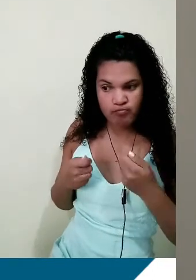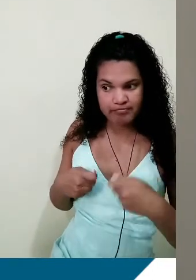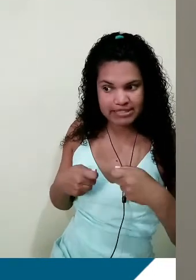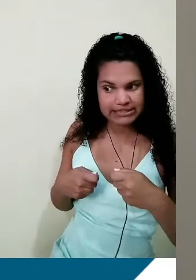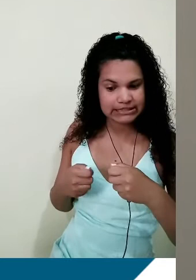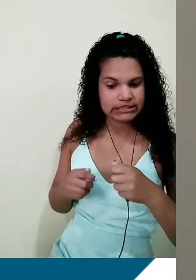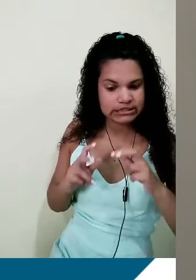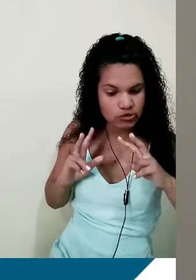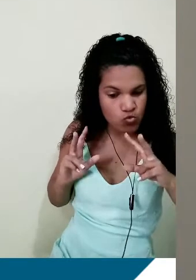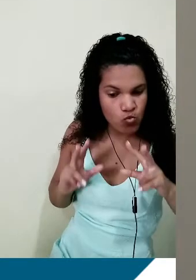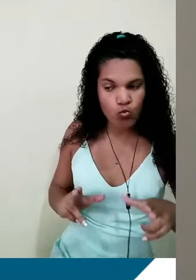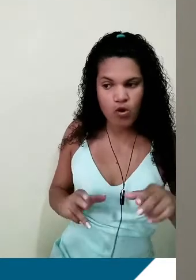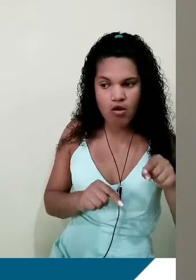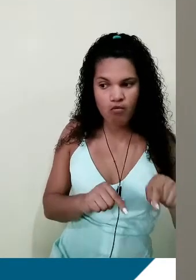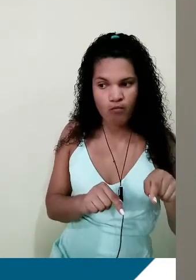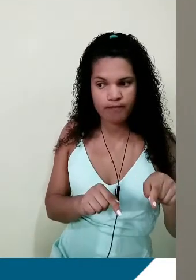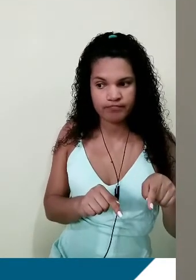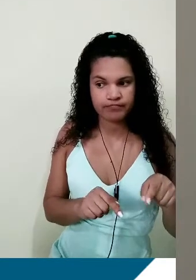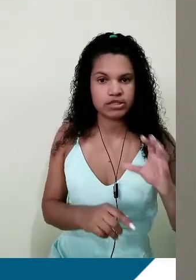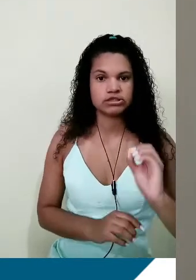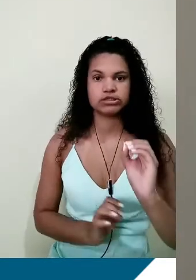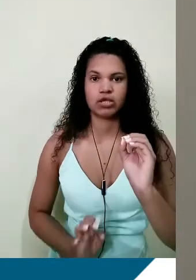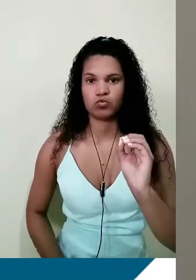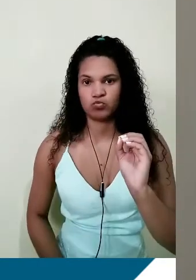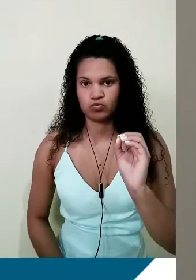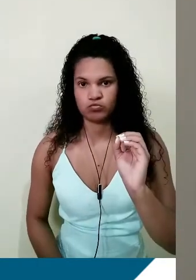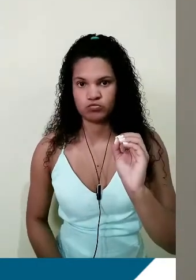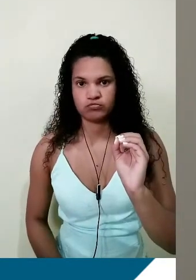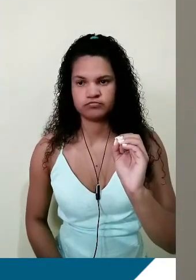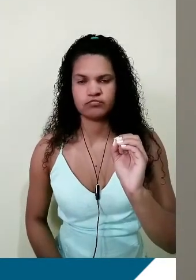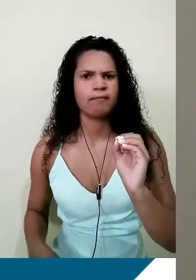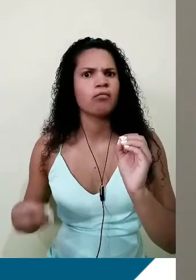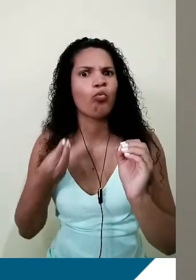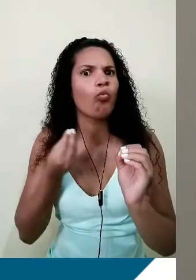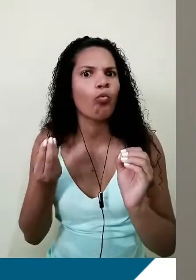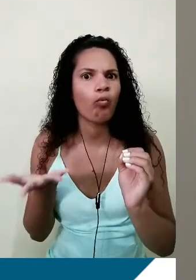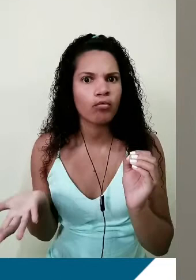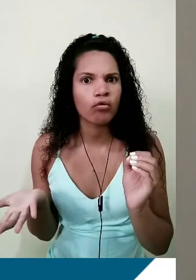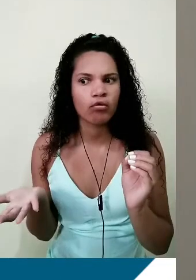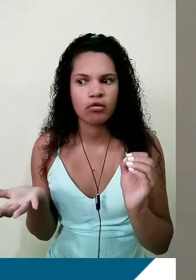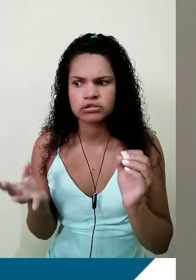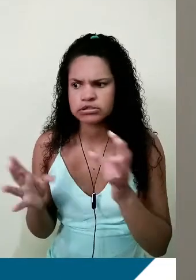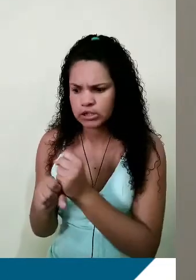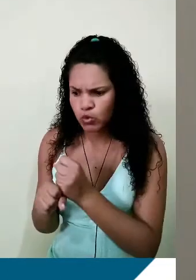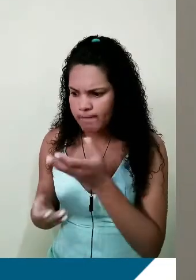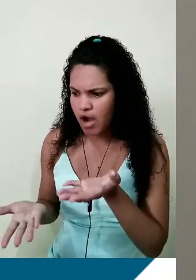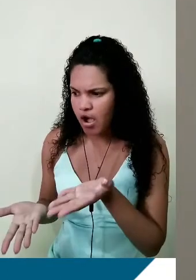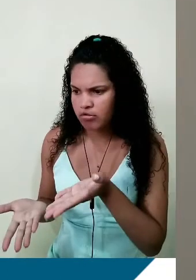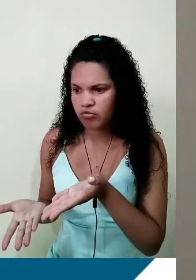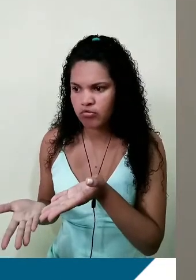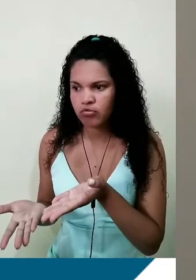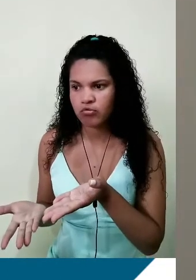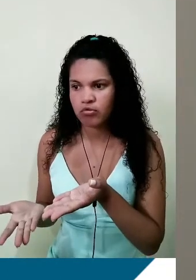totalizar 0. Mas como isso, se é uma soma? Porque,